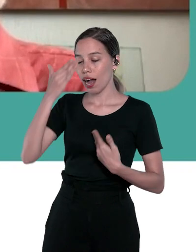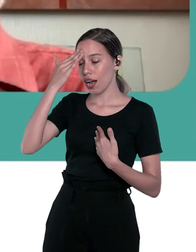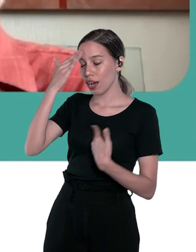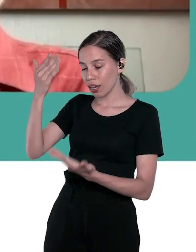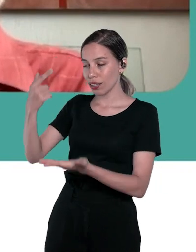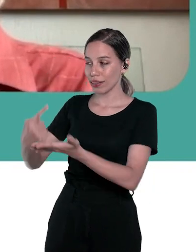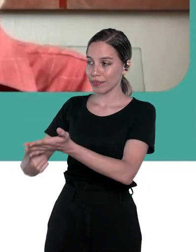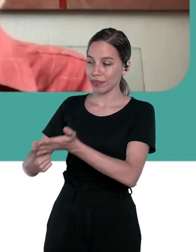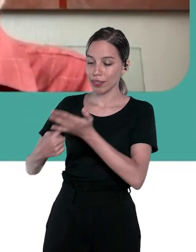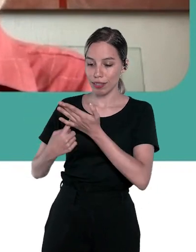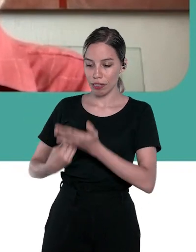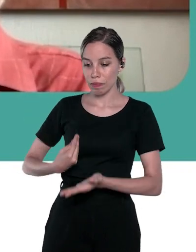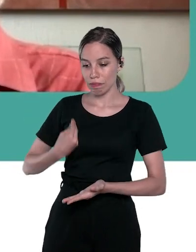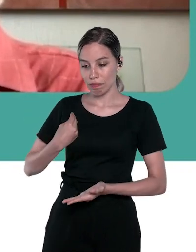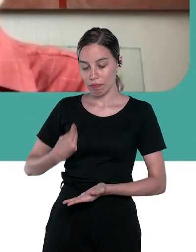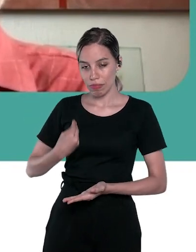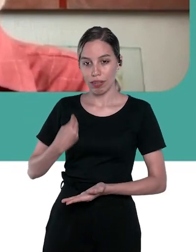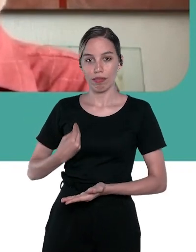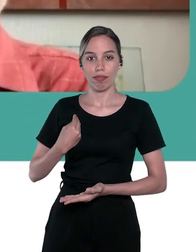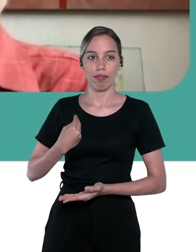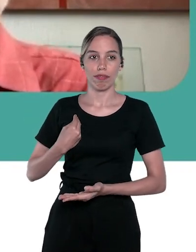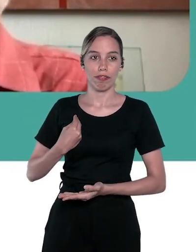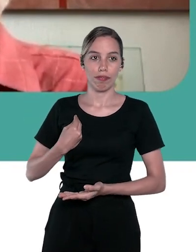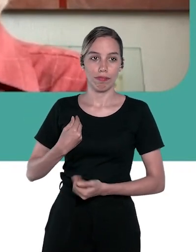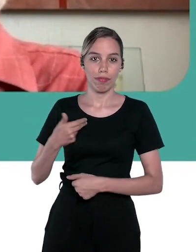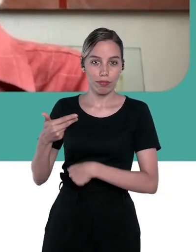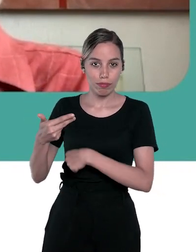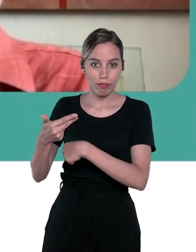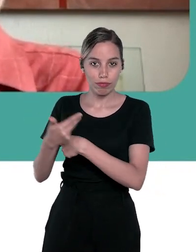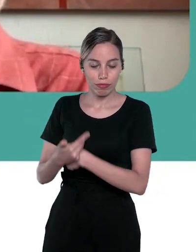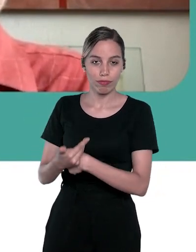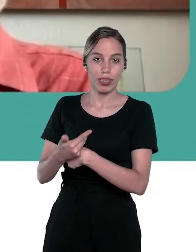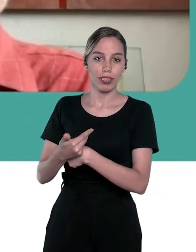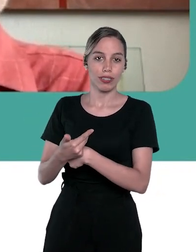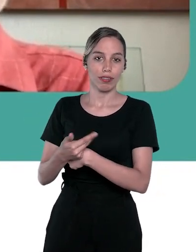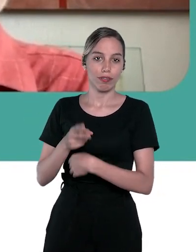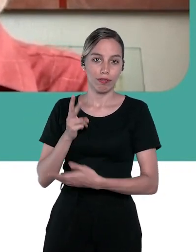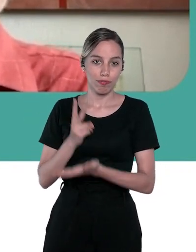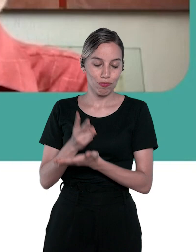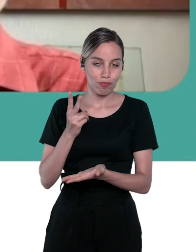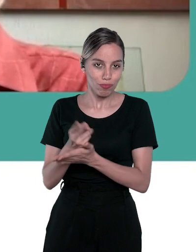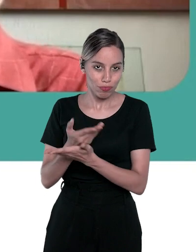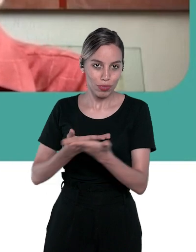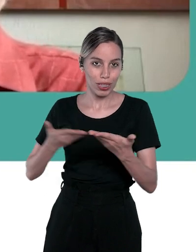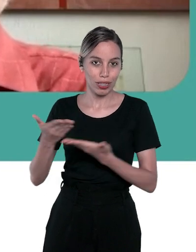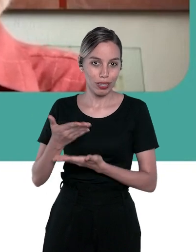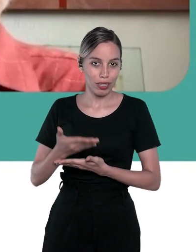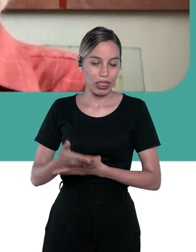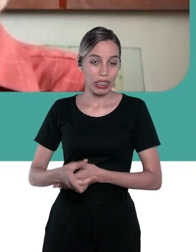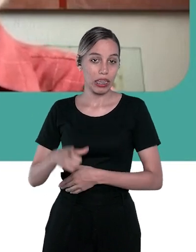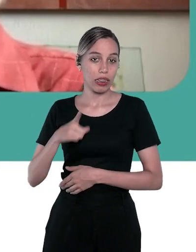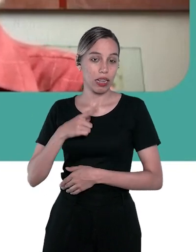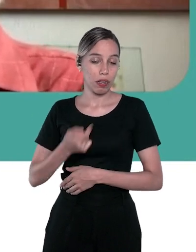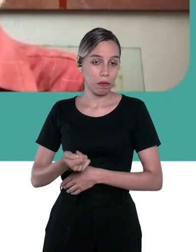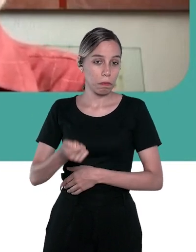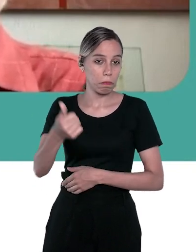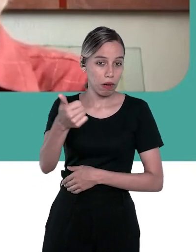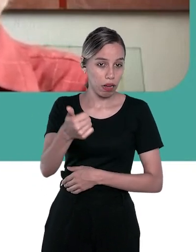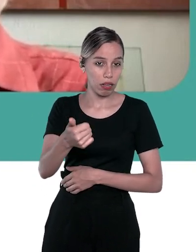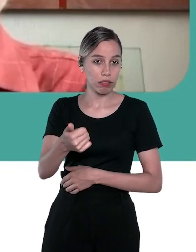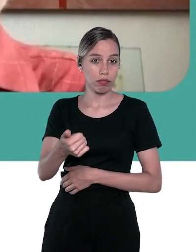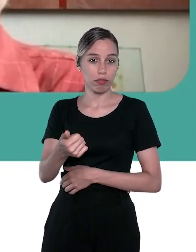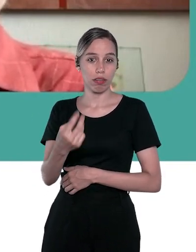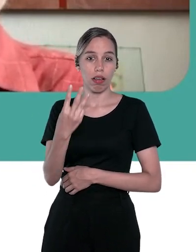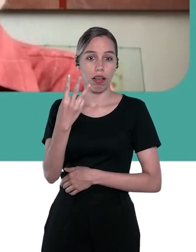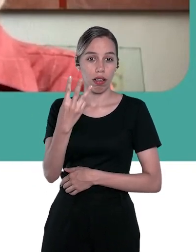convite para participar desse projeto do Sempre um Papo, que já vai aí para quase 3 décadas